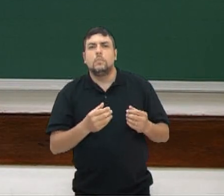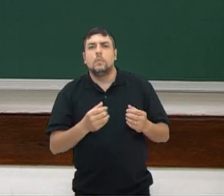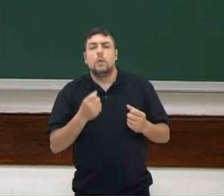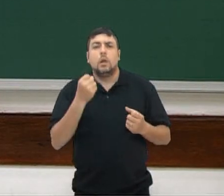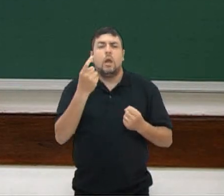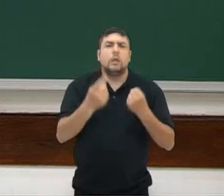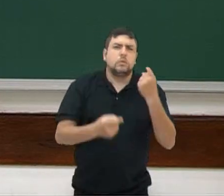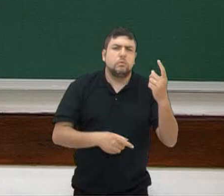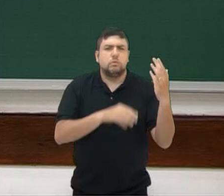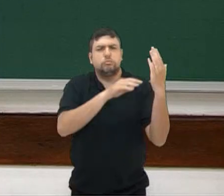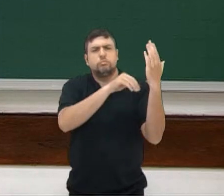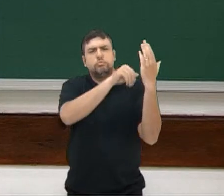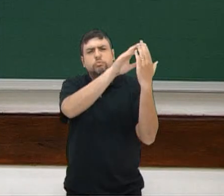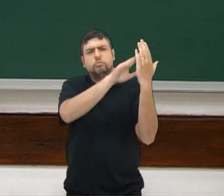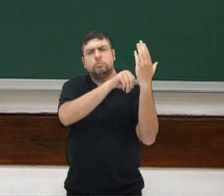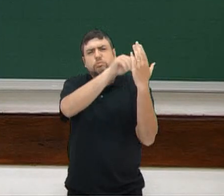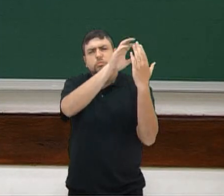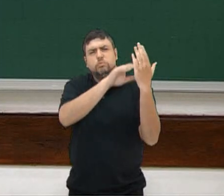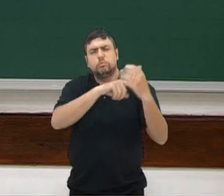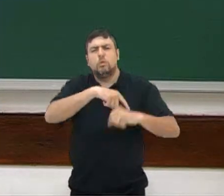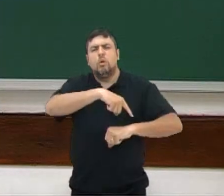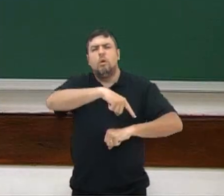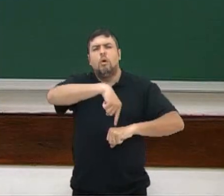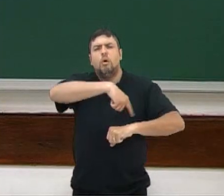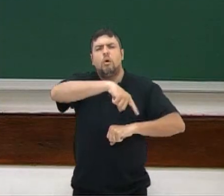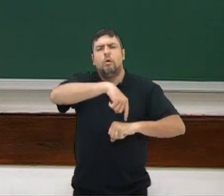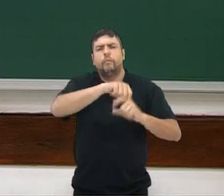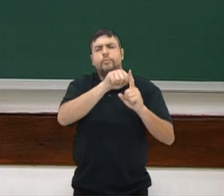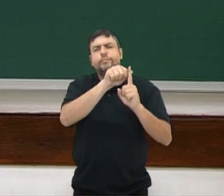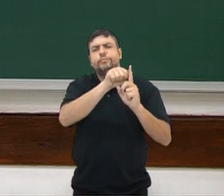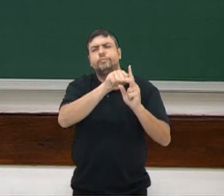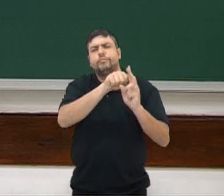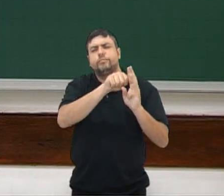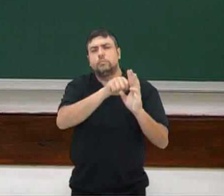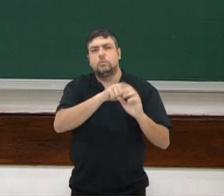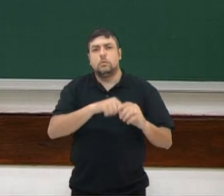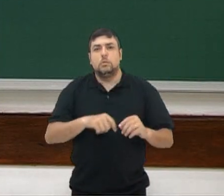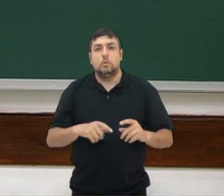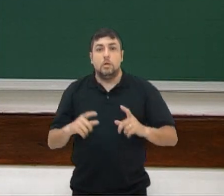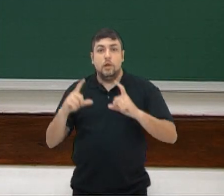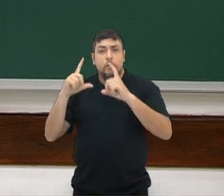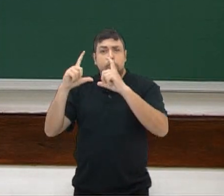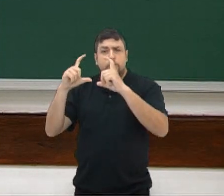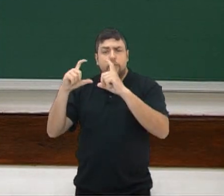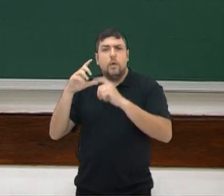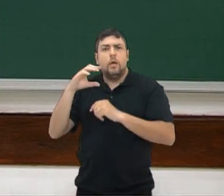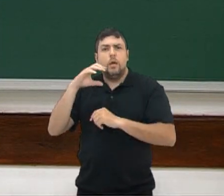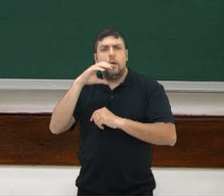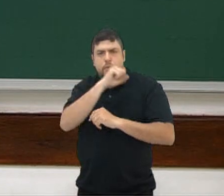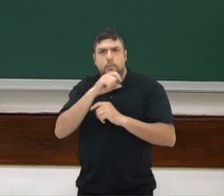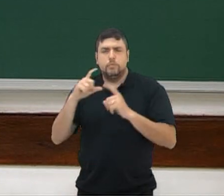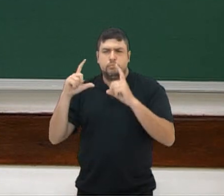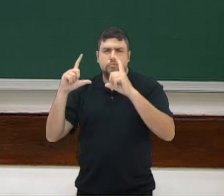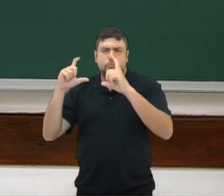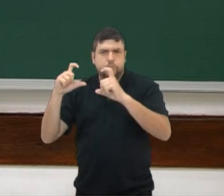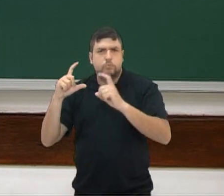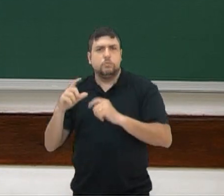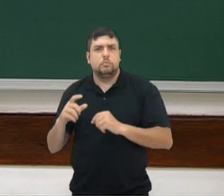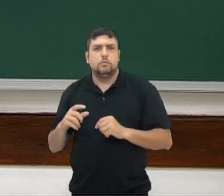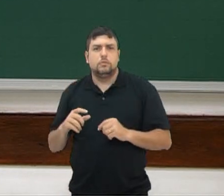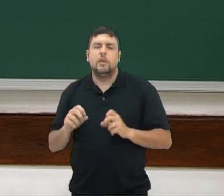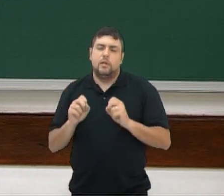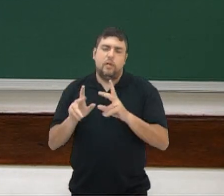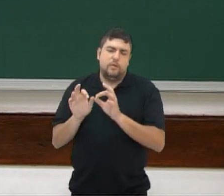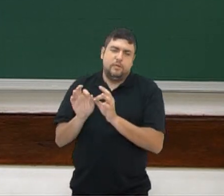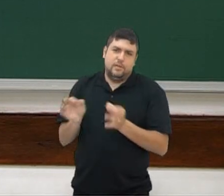meses, pintando um quadro de uma paisagem ou de uma pessoa, e agora com a fotografia bastava um clique. Não era tão simples assim no início, mas enfim. Bastava